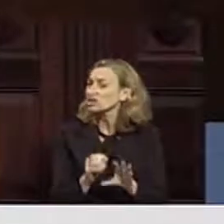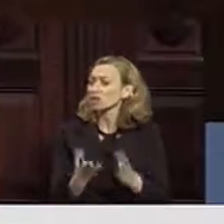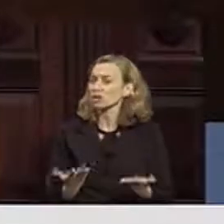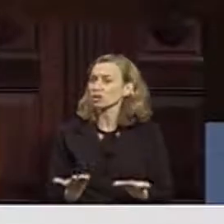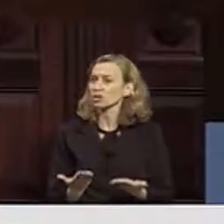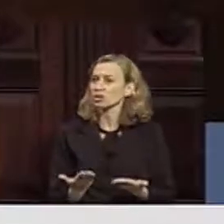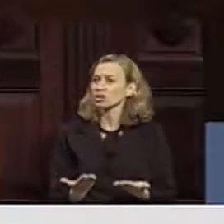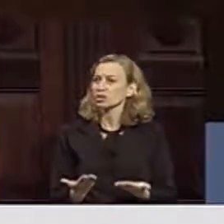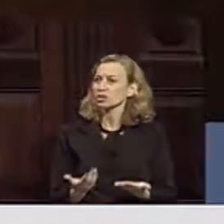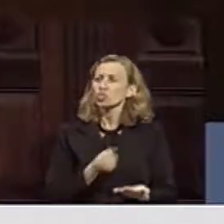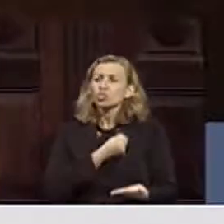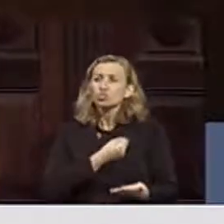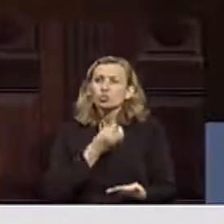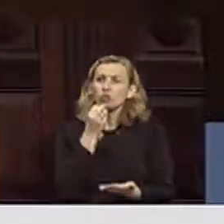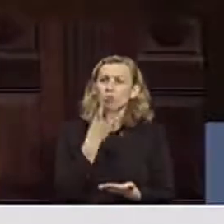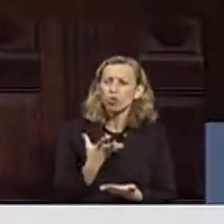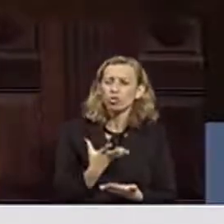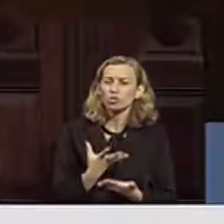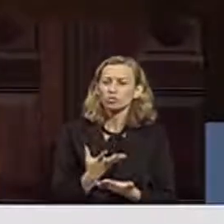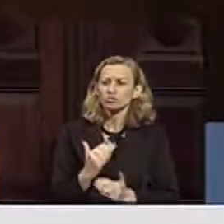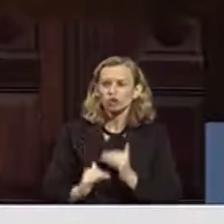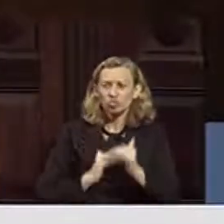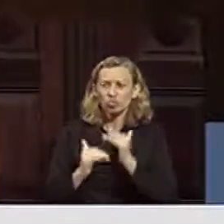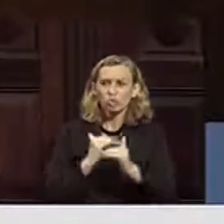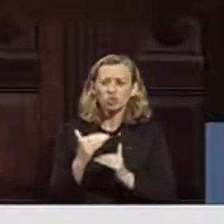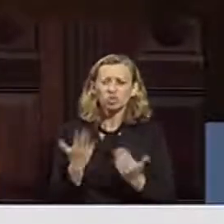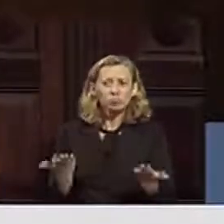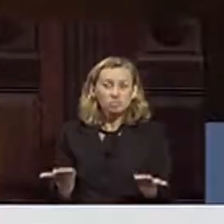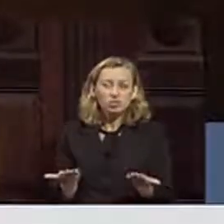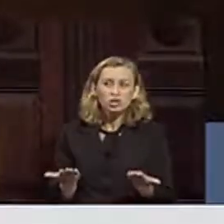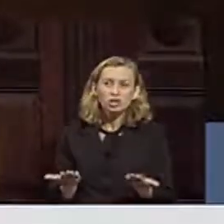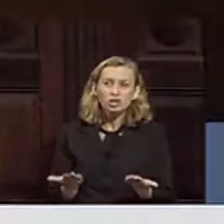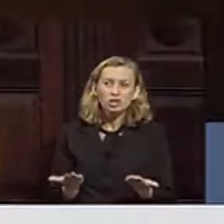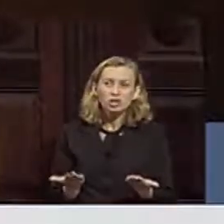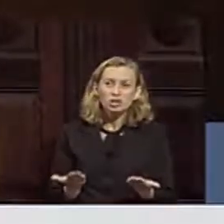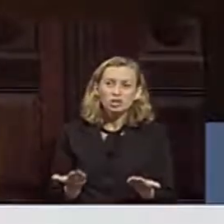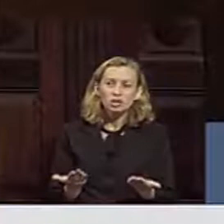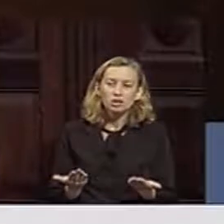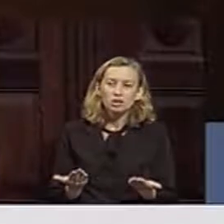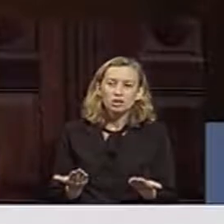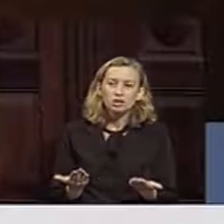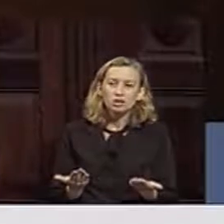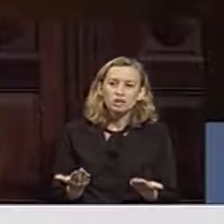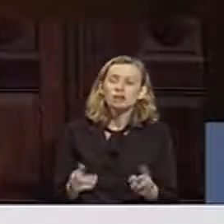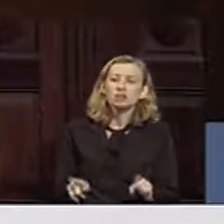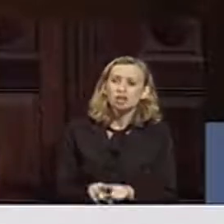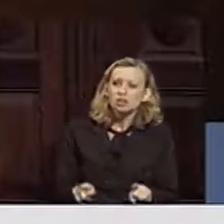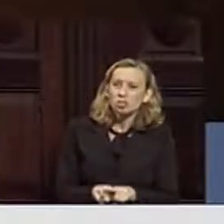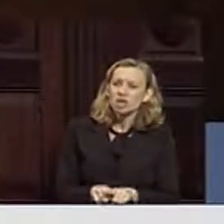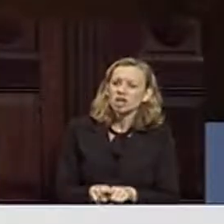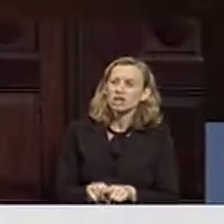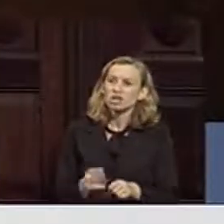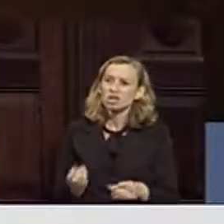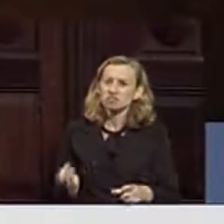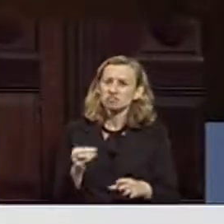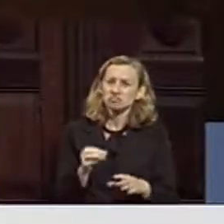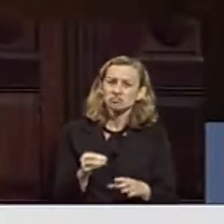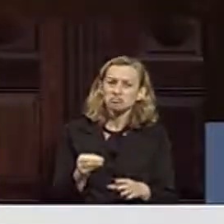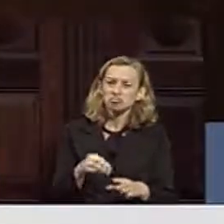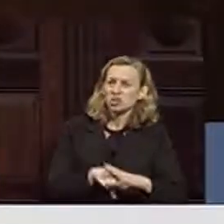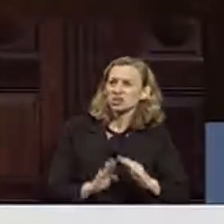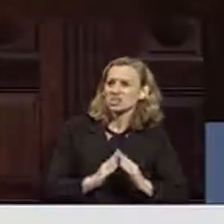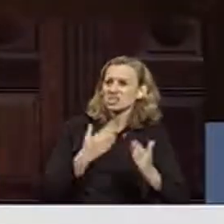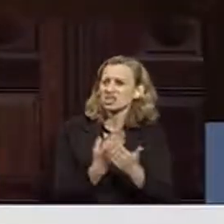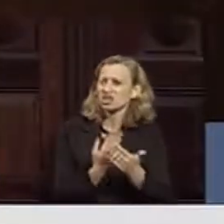um grau de autonomia crescente. E mais, tem um impacto em toda a dinâmica da sala de aula,